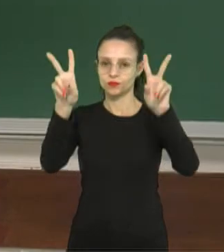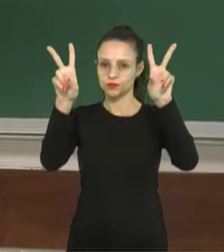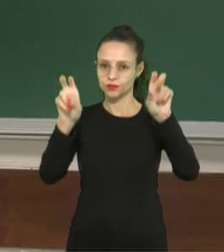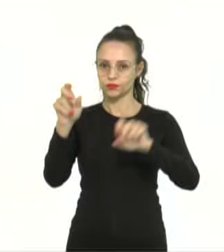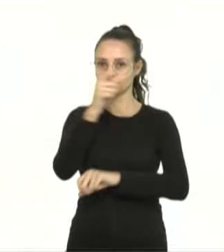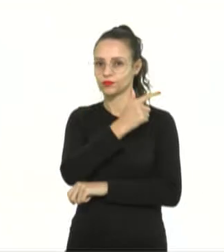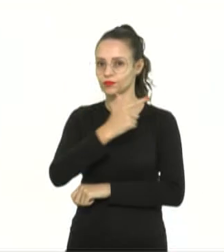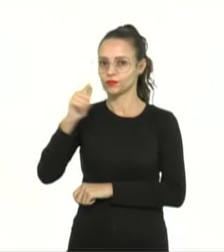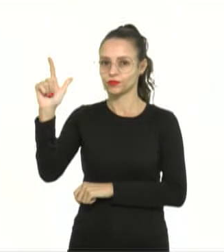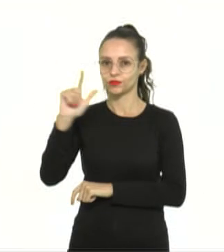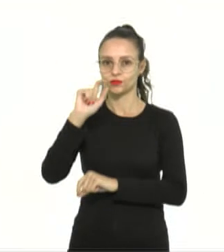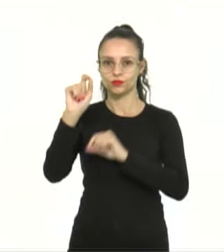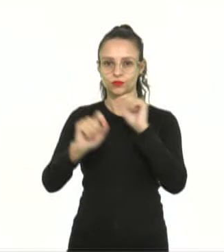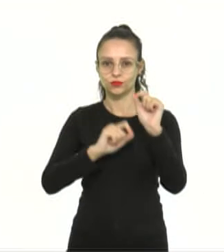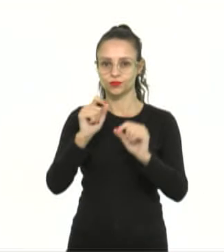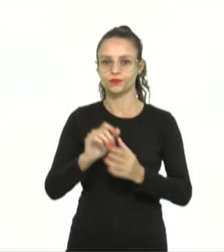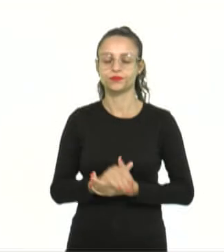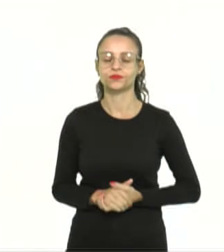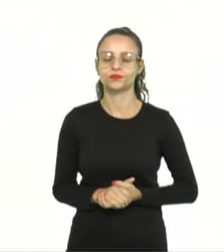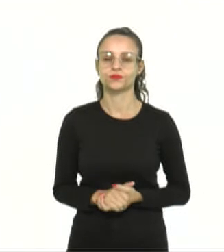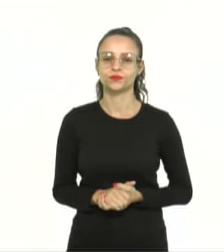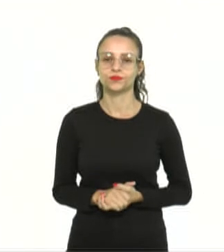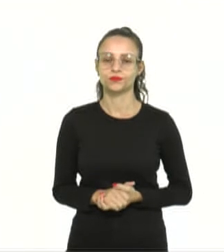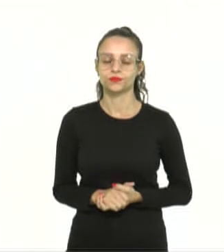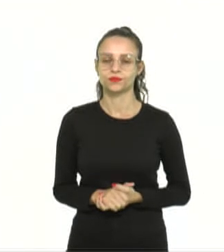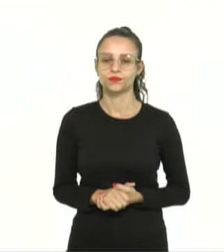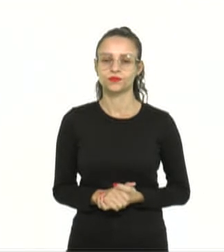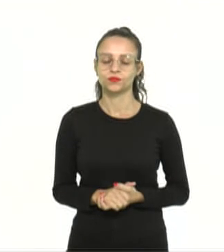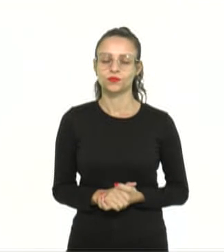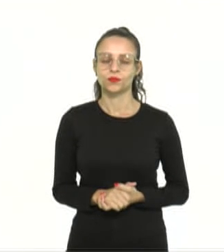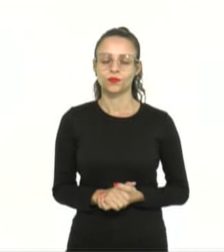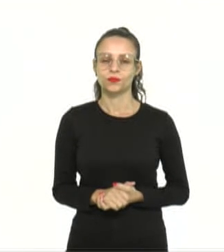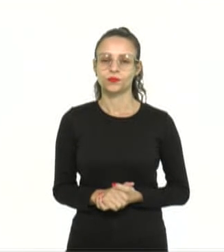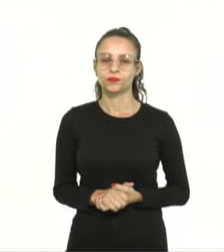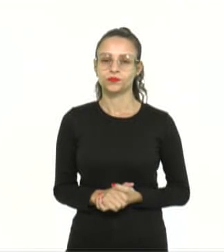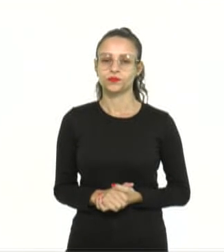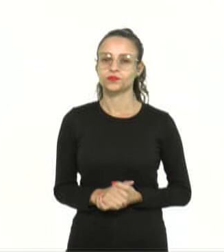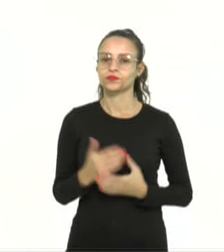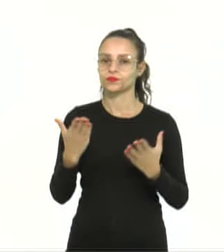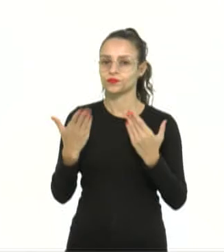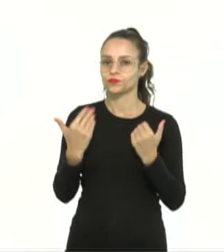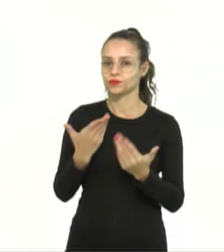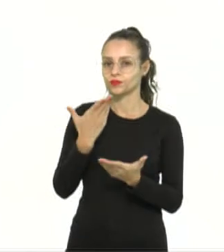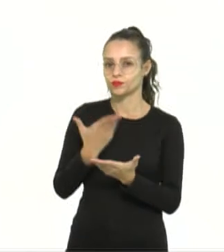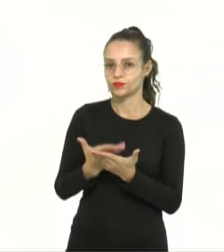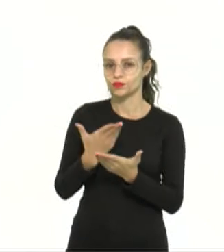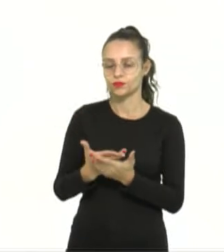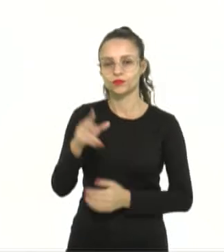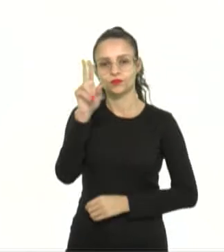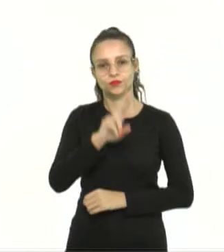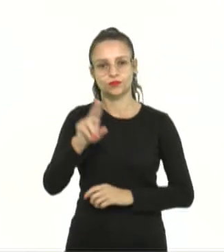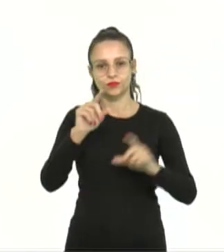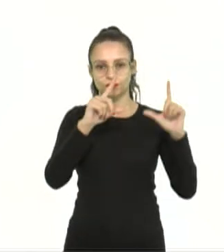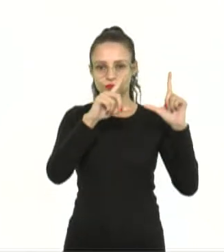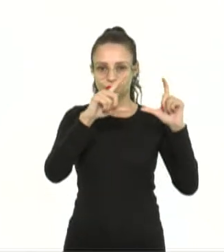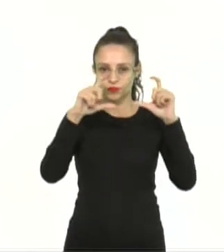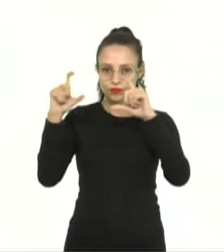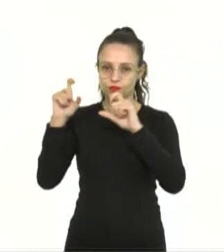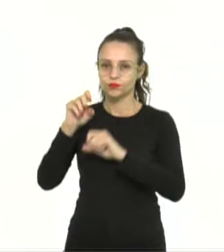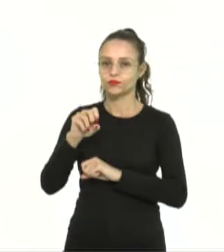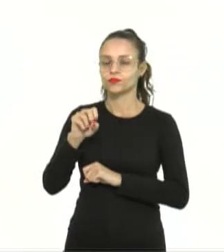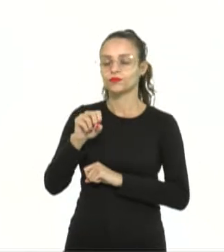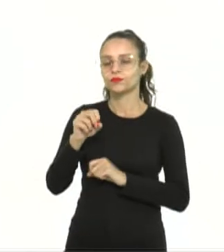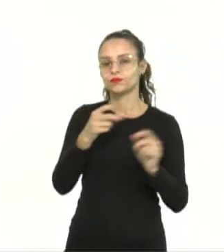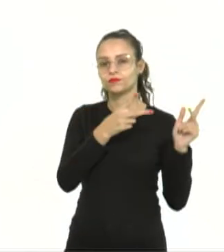completamente diferente, crenças e tradições. Vamos estudar utilizando fotografia, vamos observar